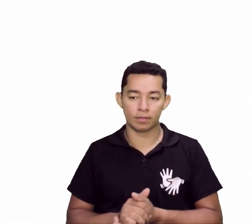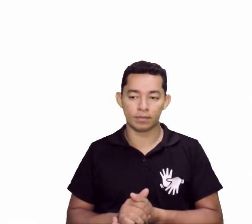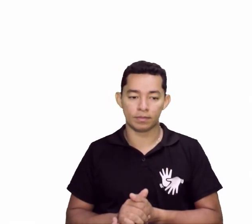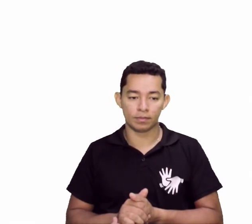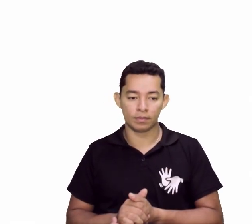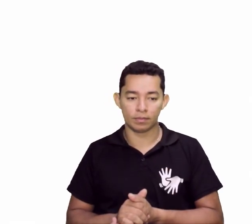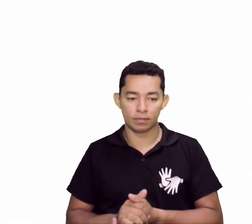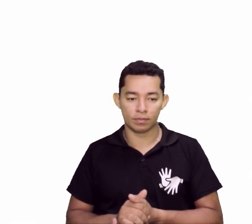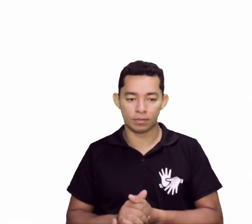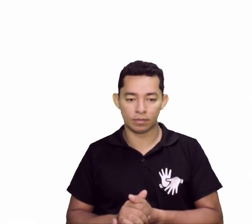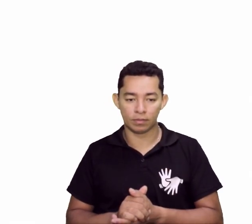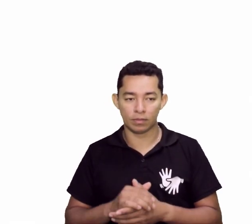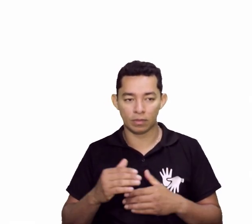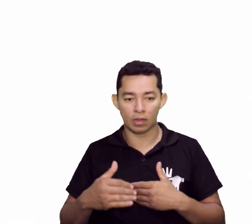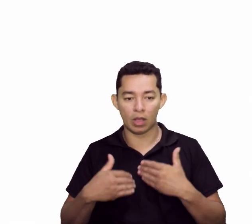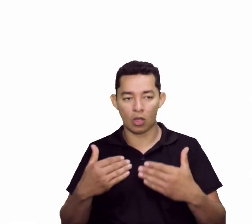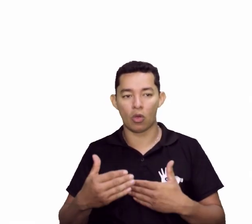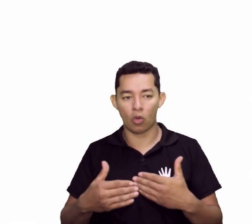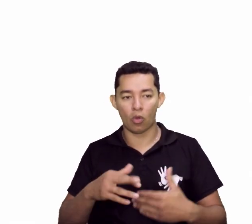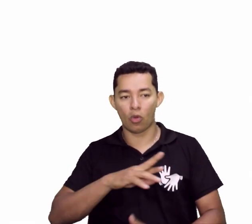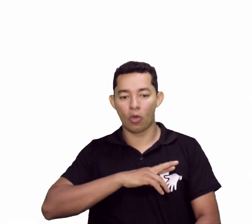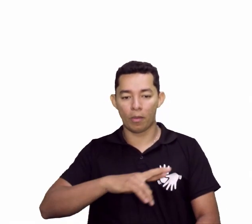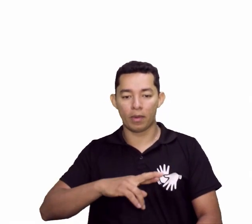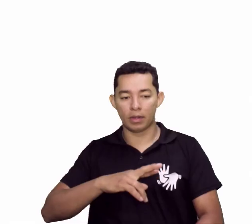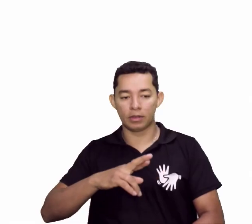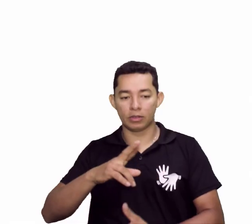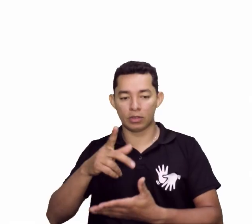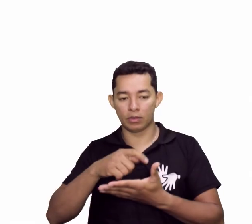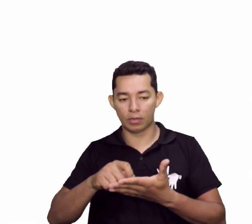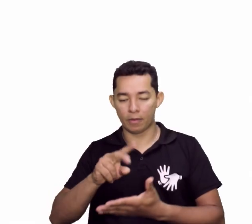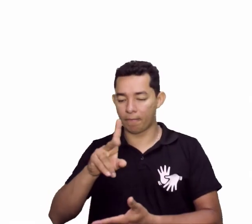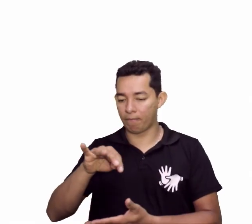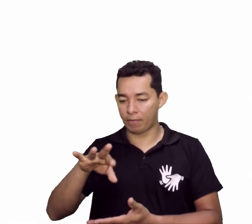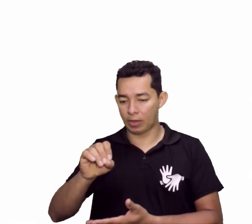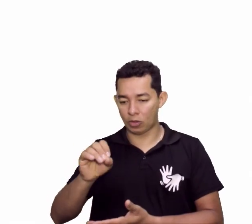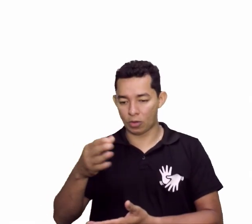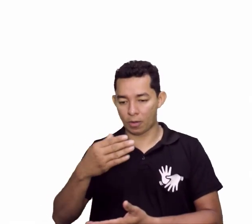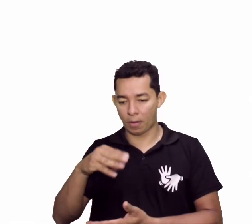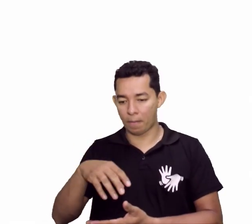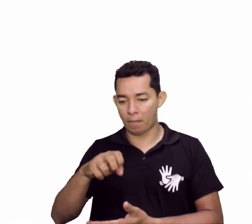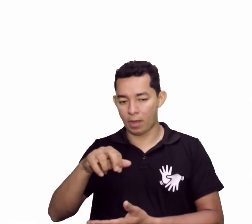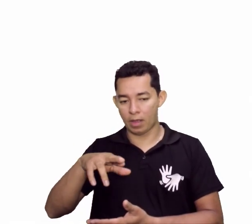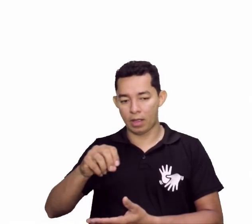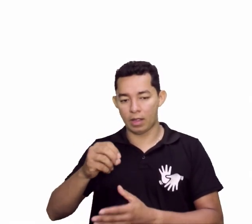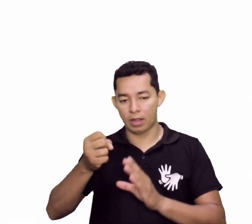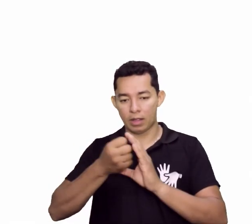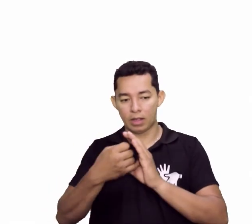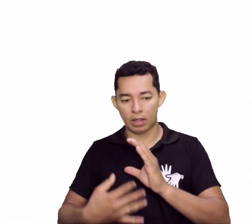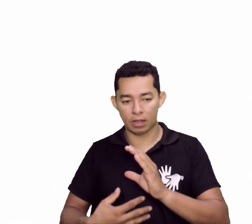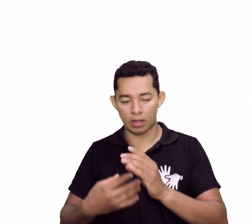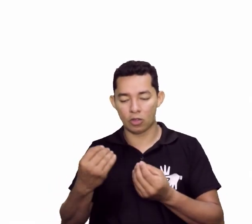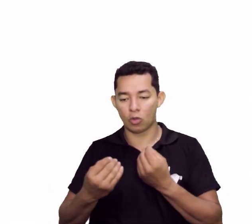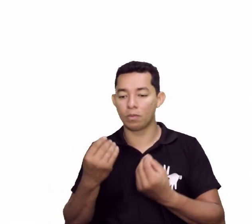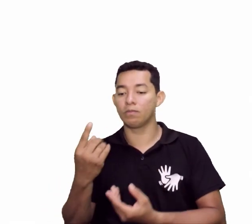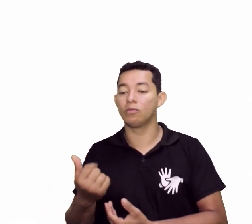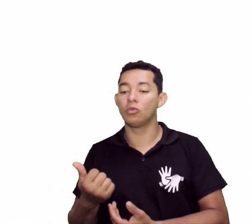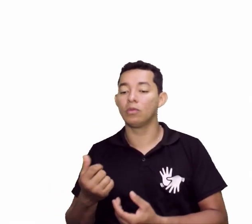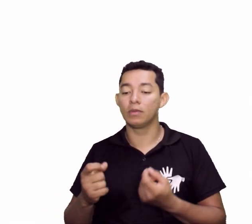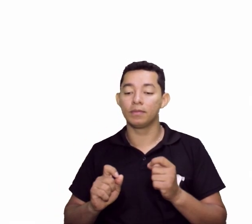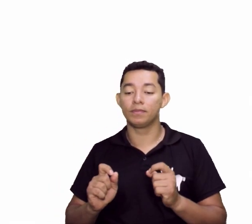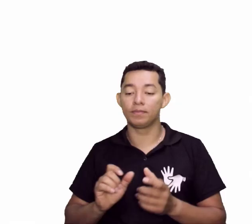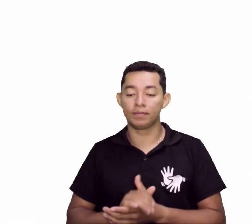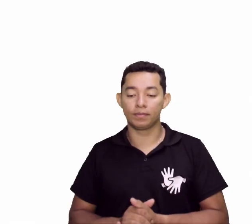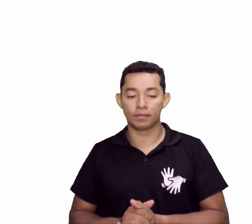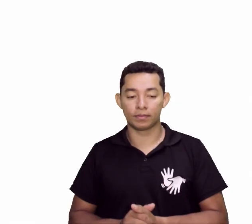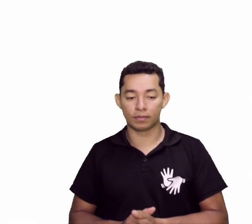Pertencente ao romantismo, a obra de Vitor Meireles se caracteriza como uma... Então, o